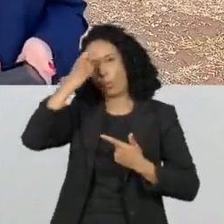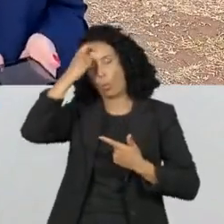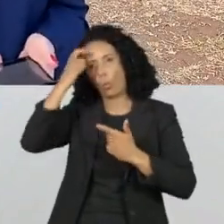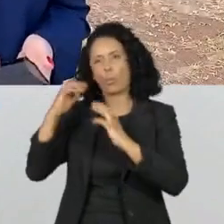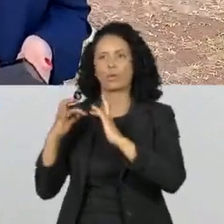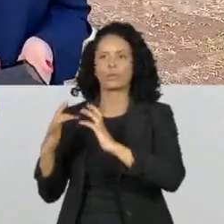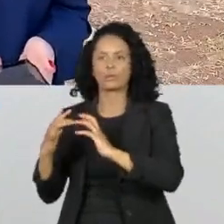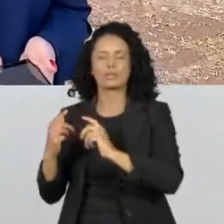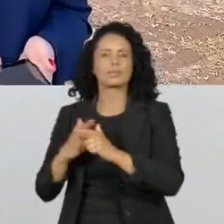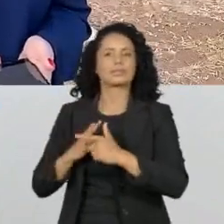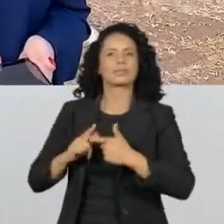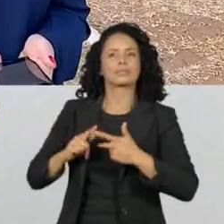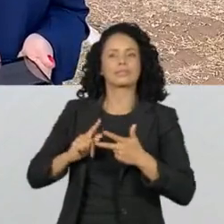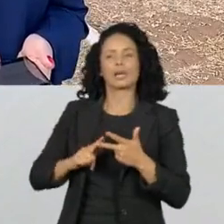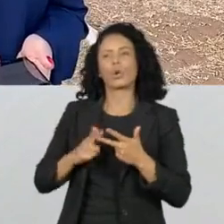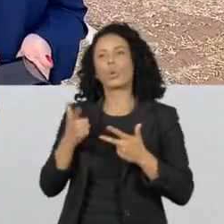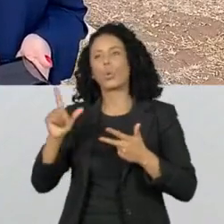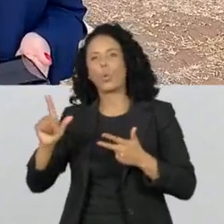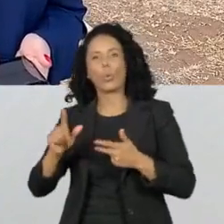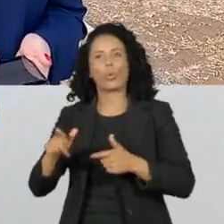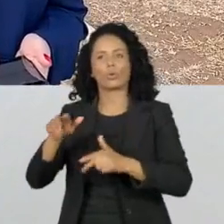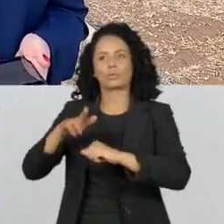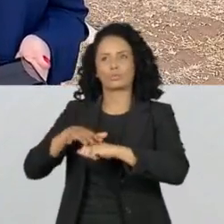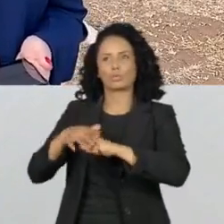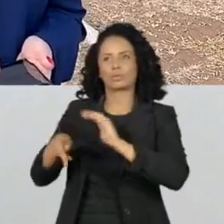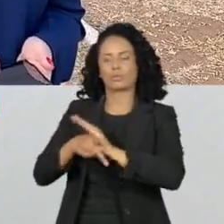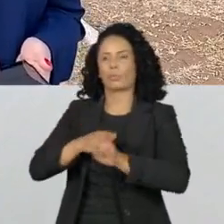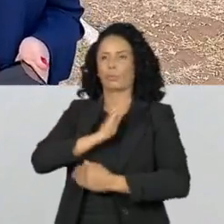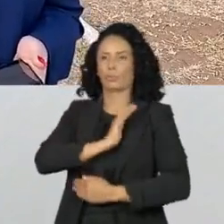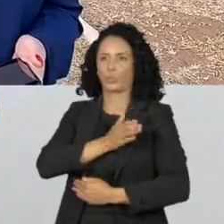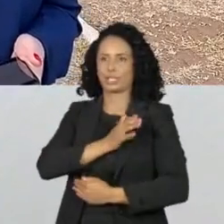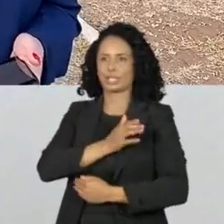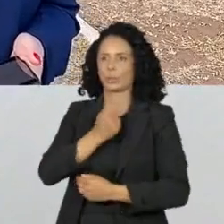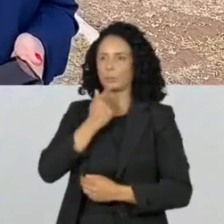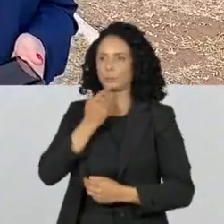cerebrovasculares e outras doenças cardiovasculares. Edu. Tá certo, Aline, volta.